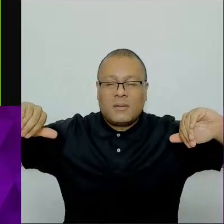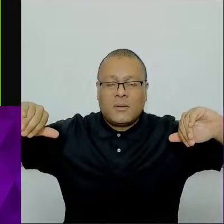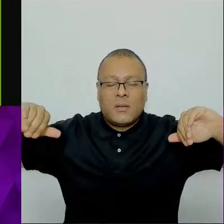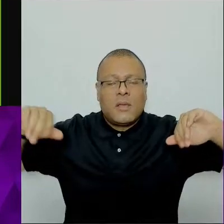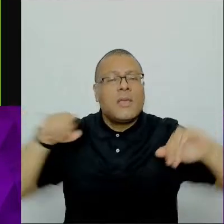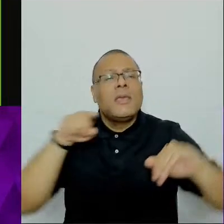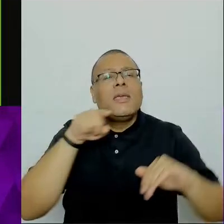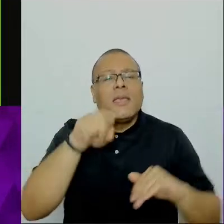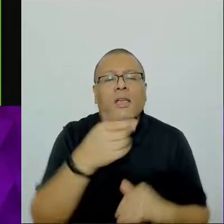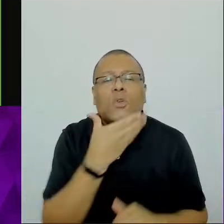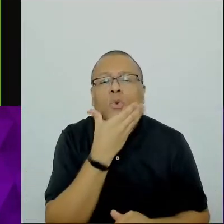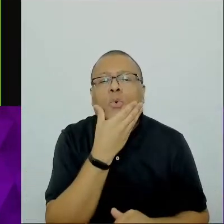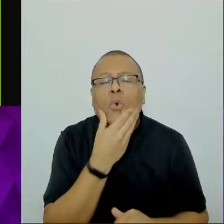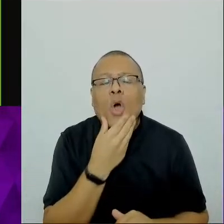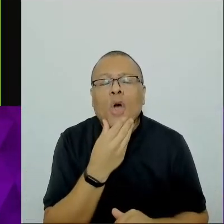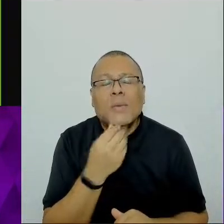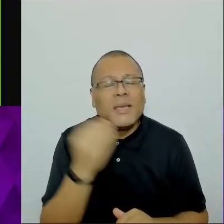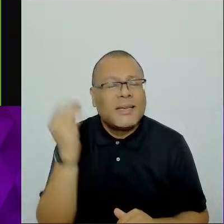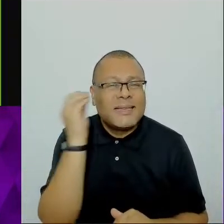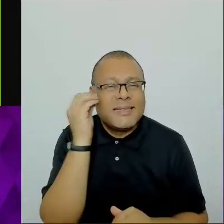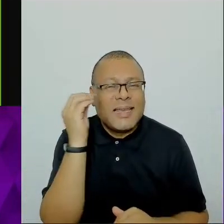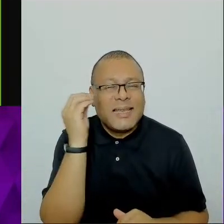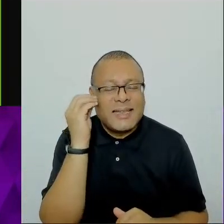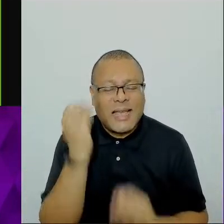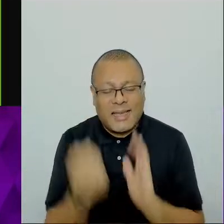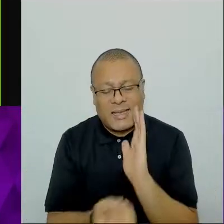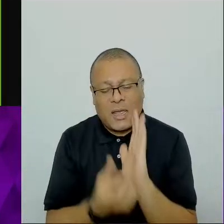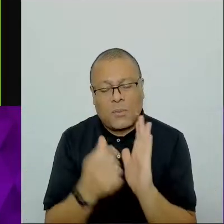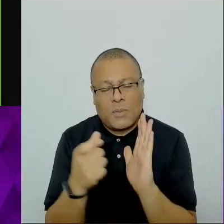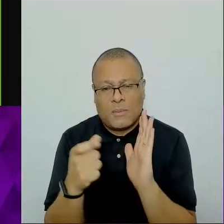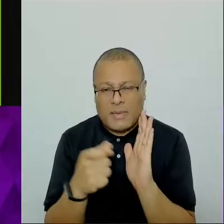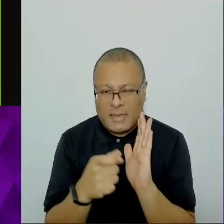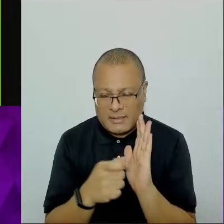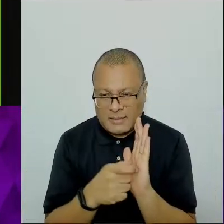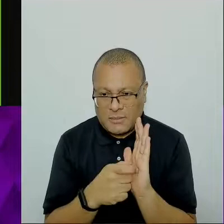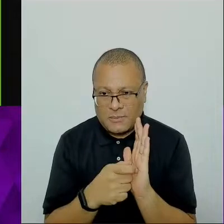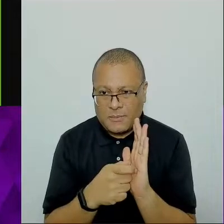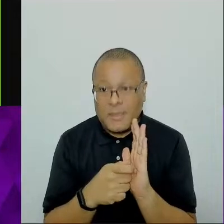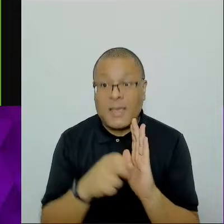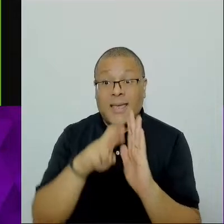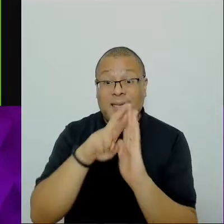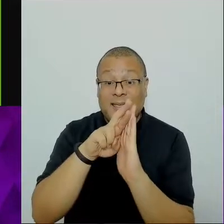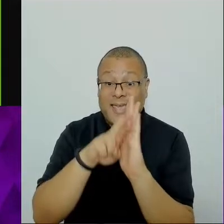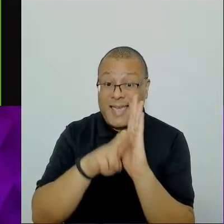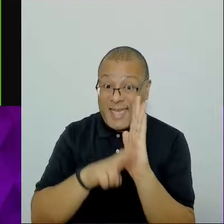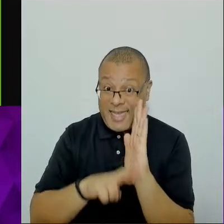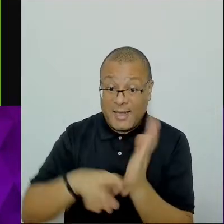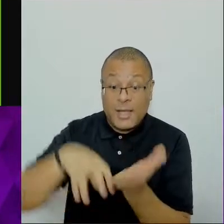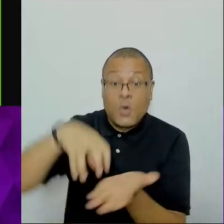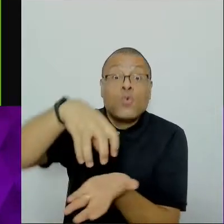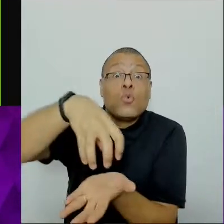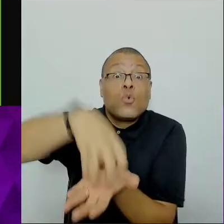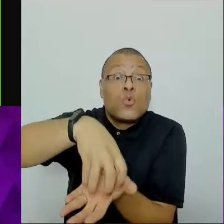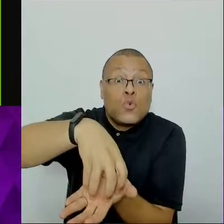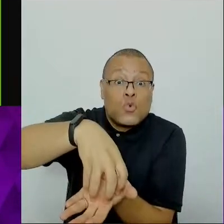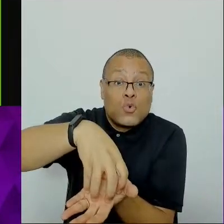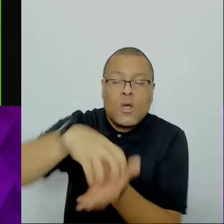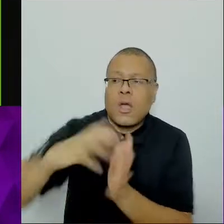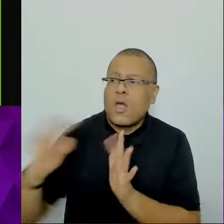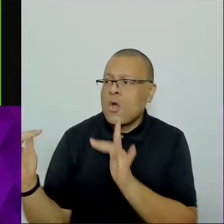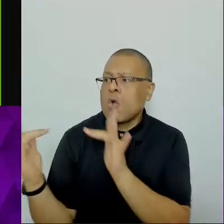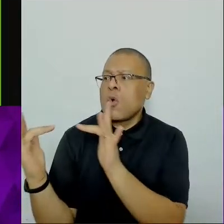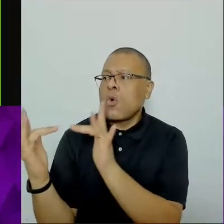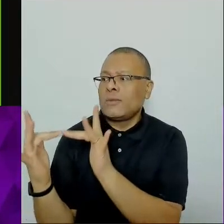dele ele criar uma aplicação que a regra dela, o core dela, entre em contato direto